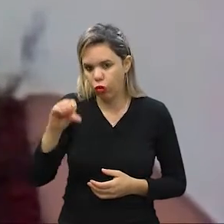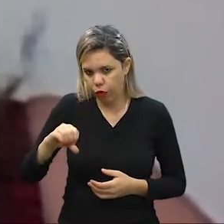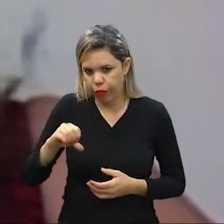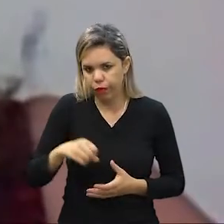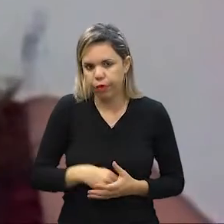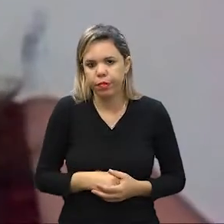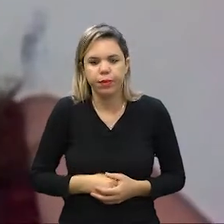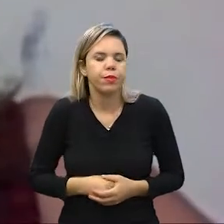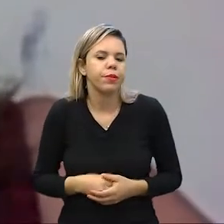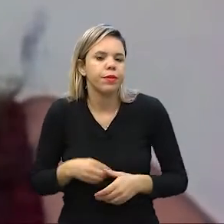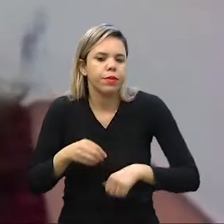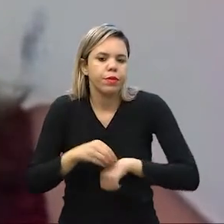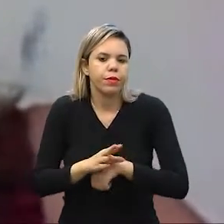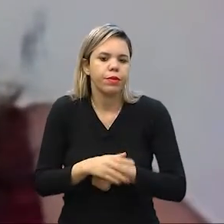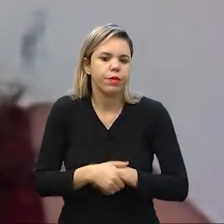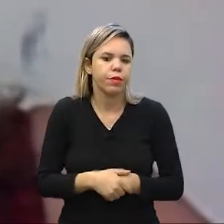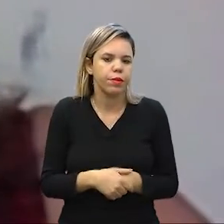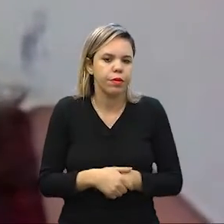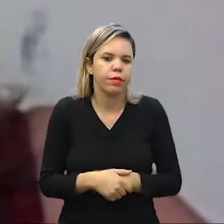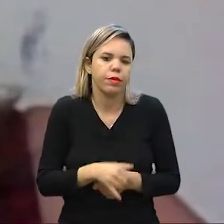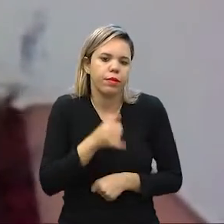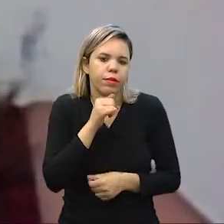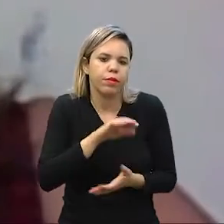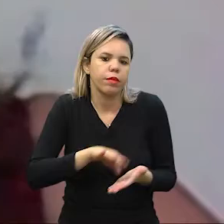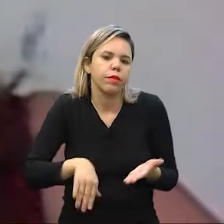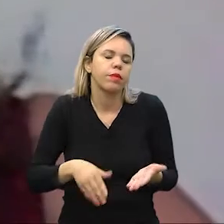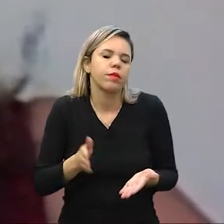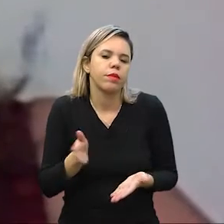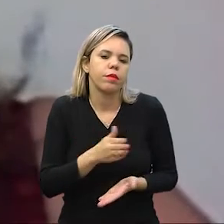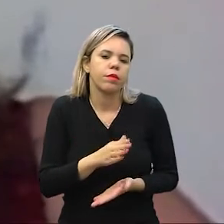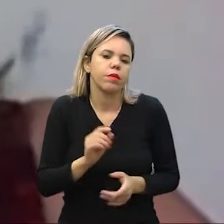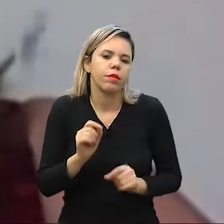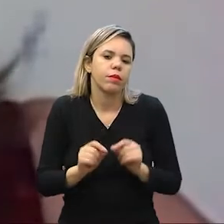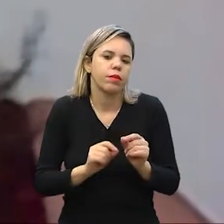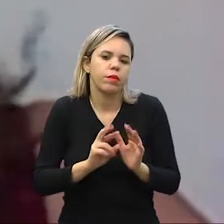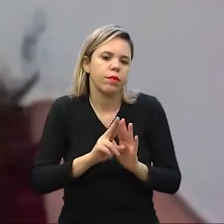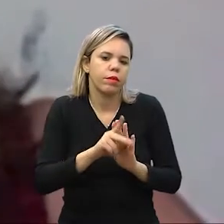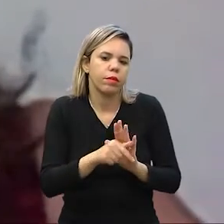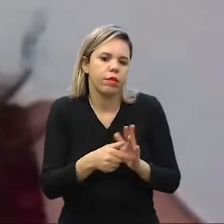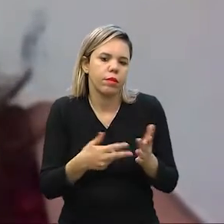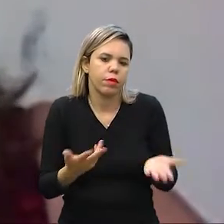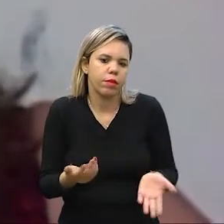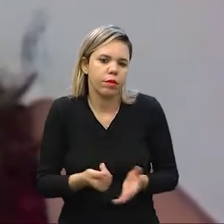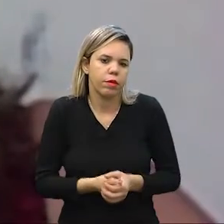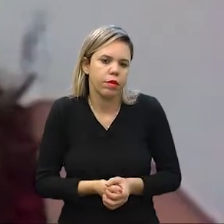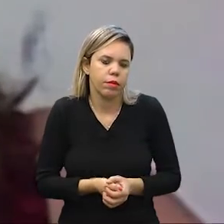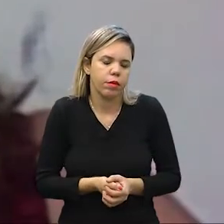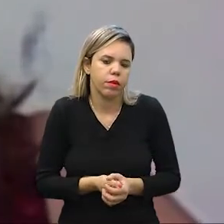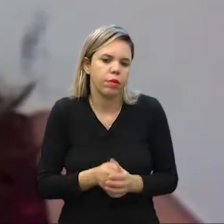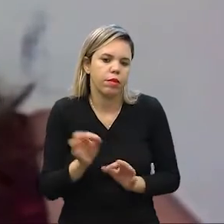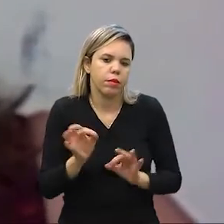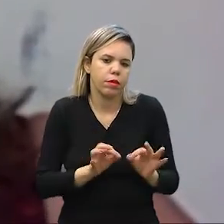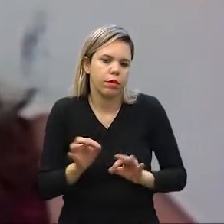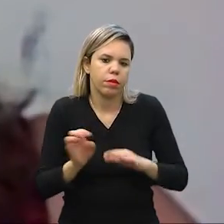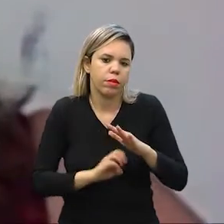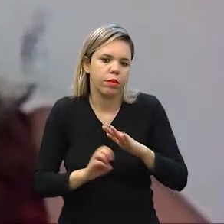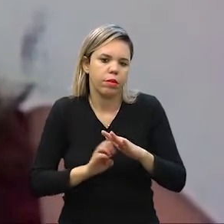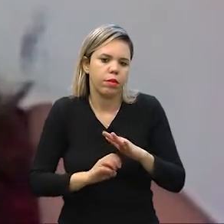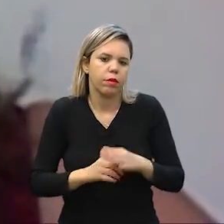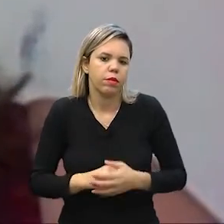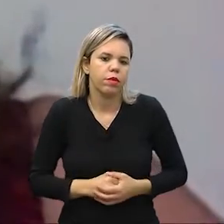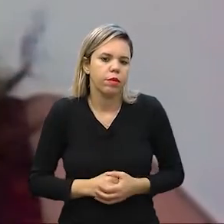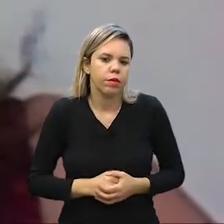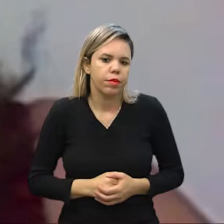ele trouxe a extinção de várias organizações